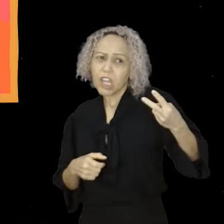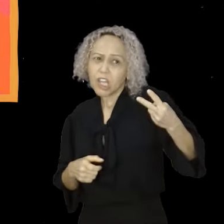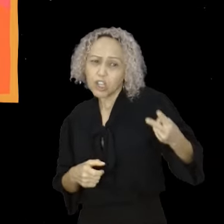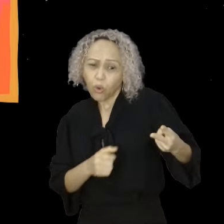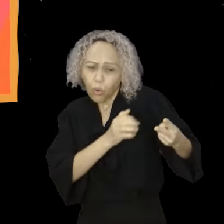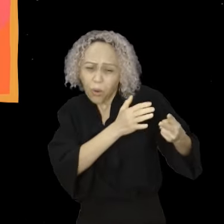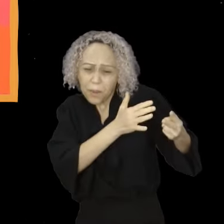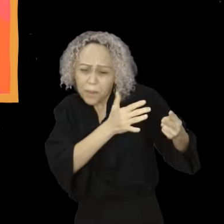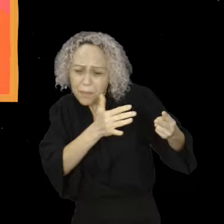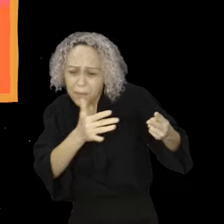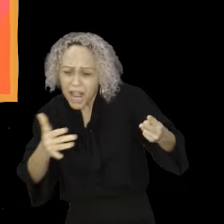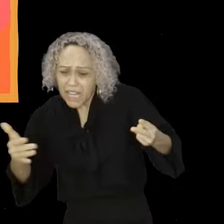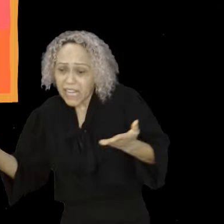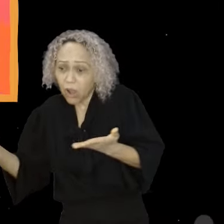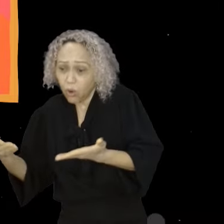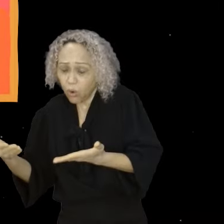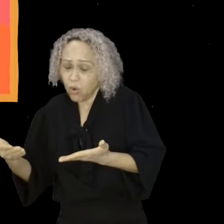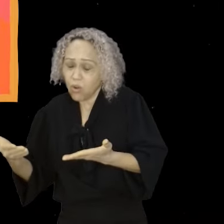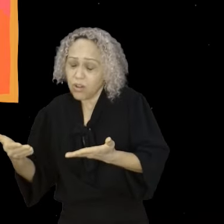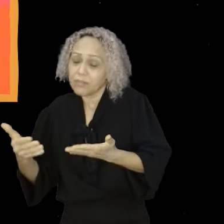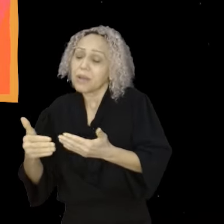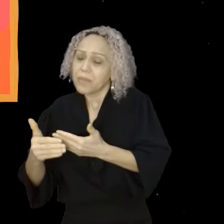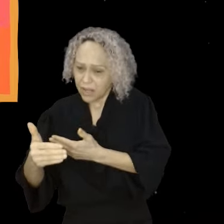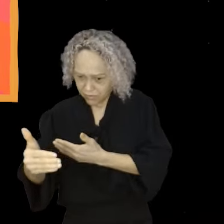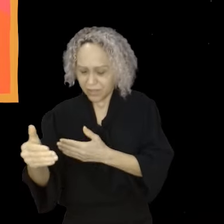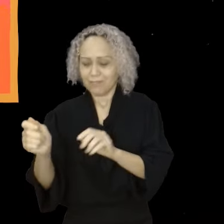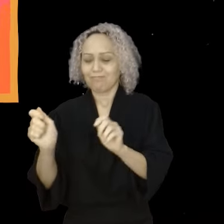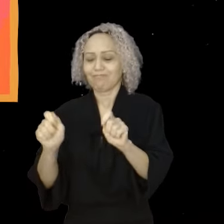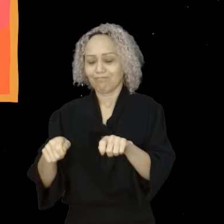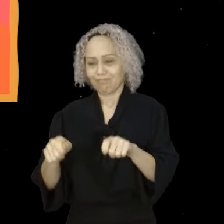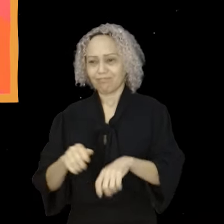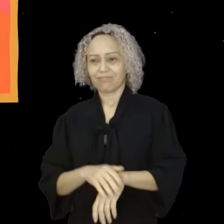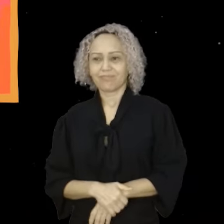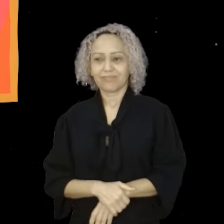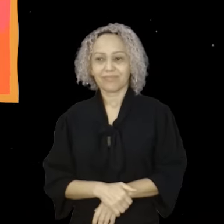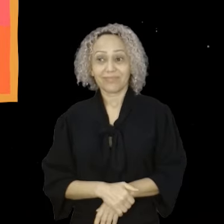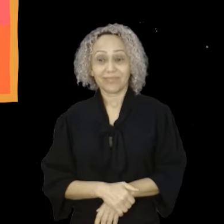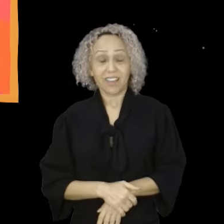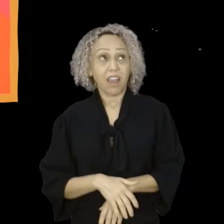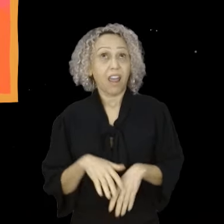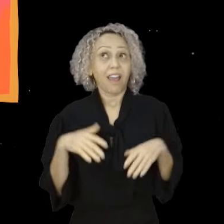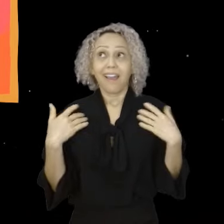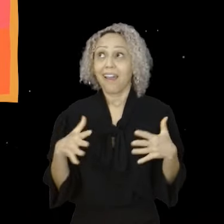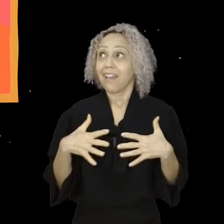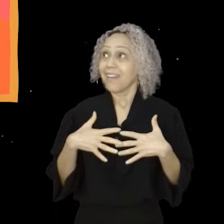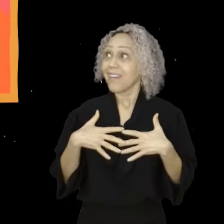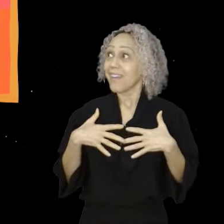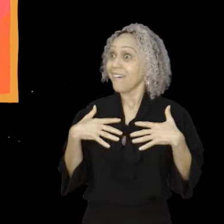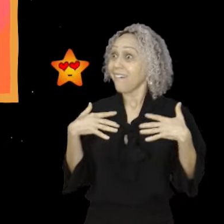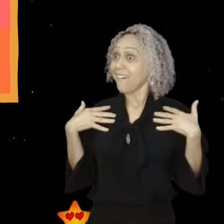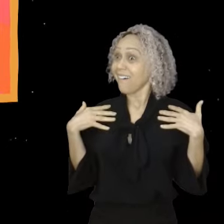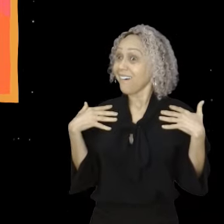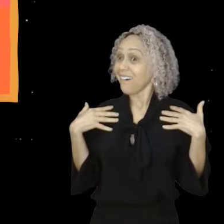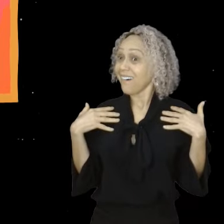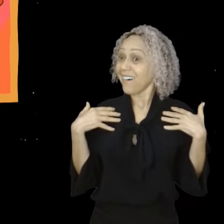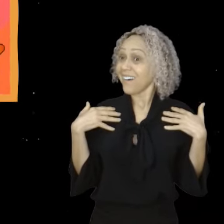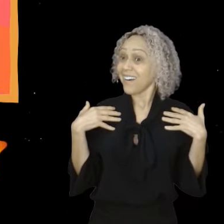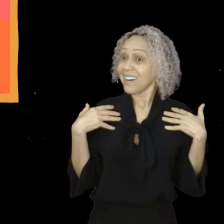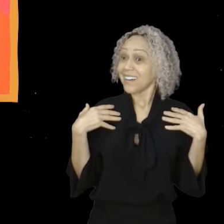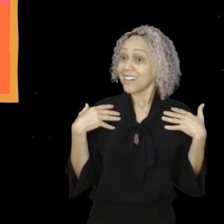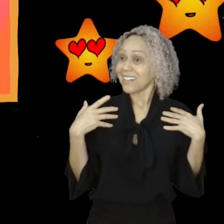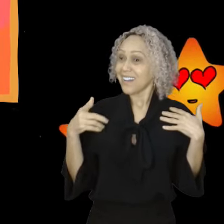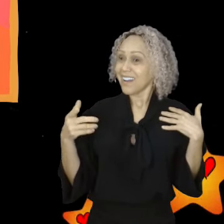pela frente. Um grande abraço e um grande beijo. Cara, que honra poder ouvir esse vídeo. Gente, muito,